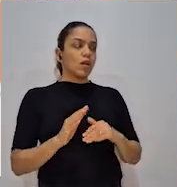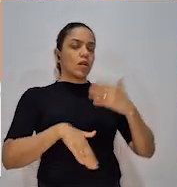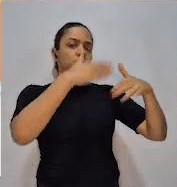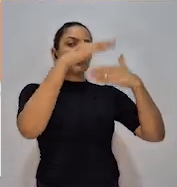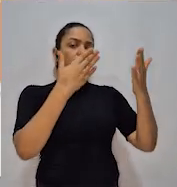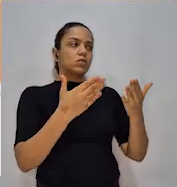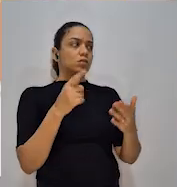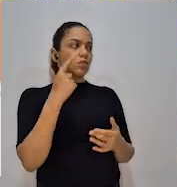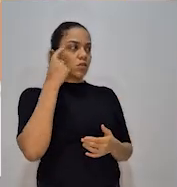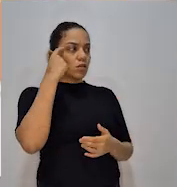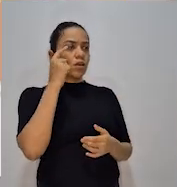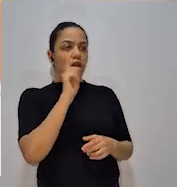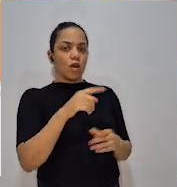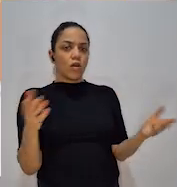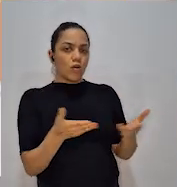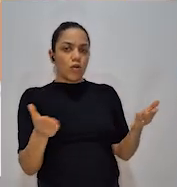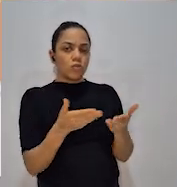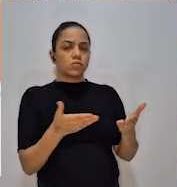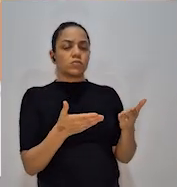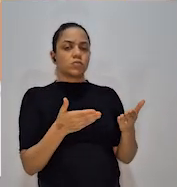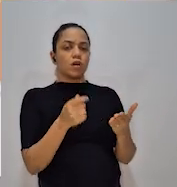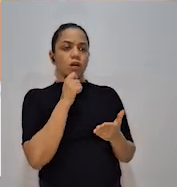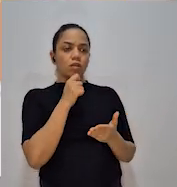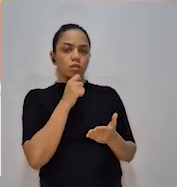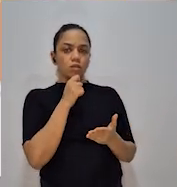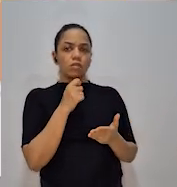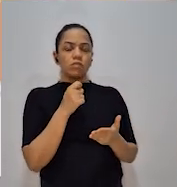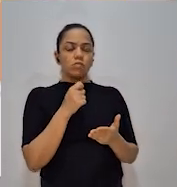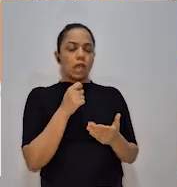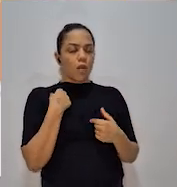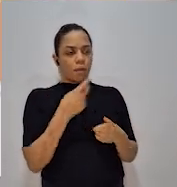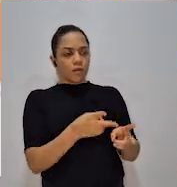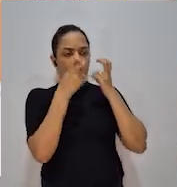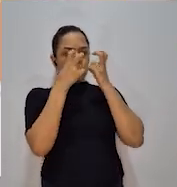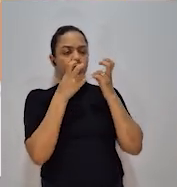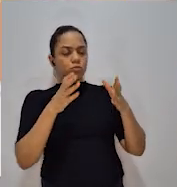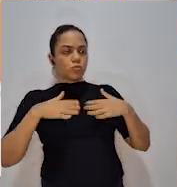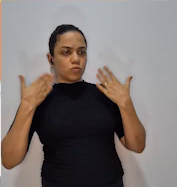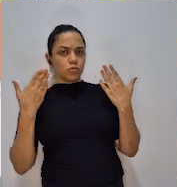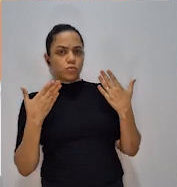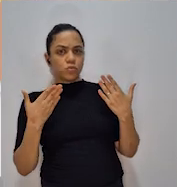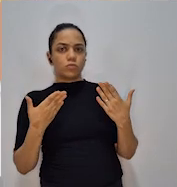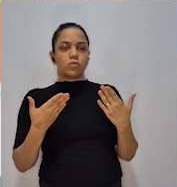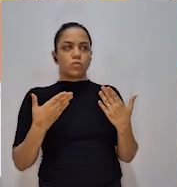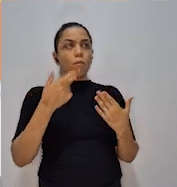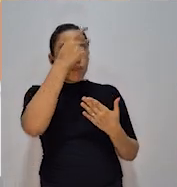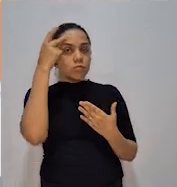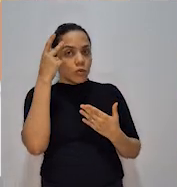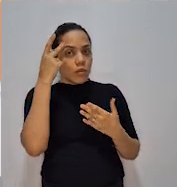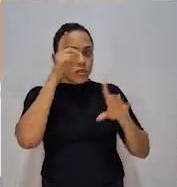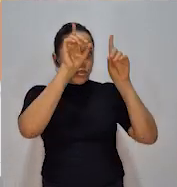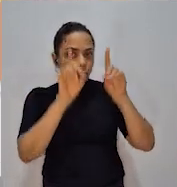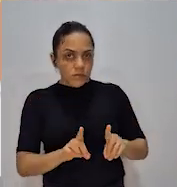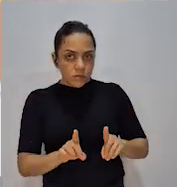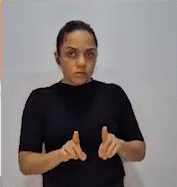Hoje em dia, ainda hoje, é uma coisa que ainda me assusta. pessoas com deficiência, talentosas,